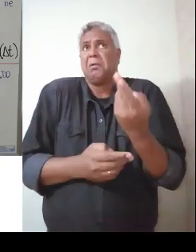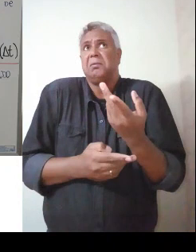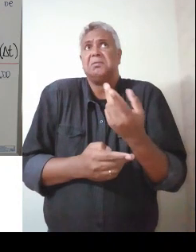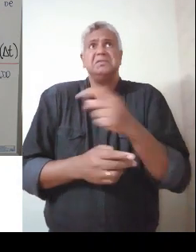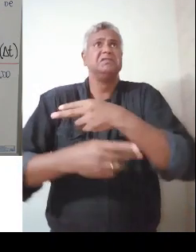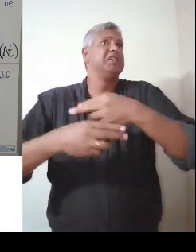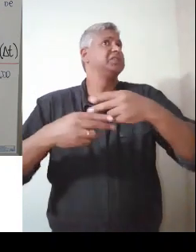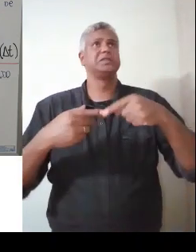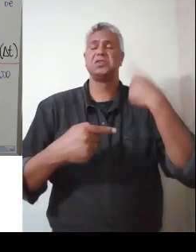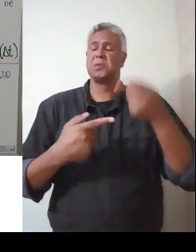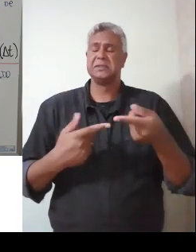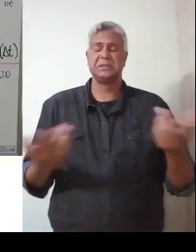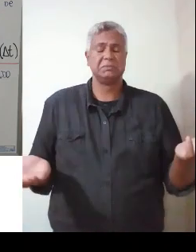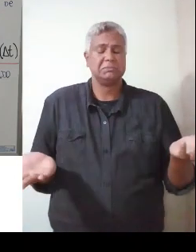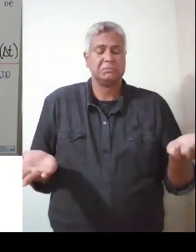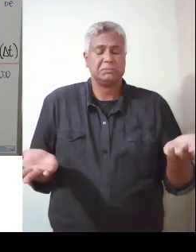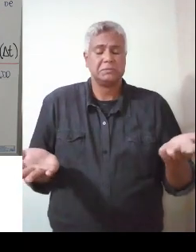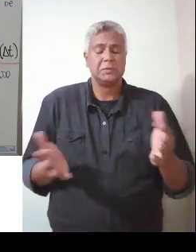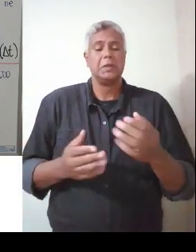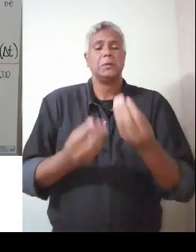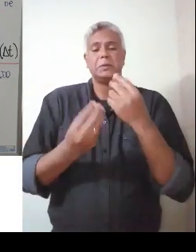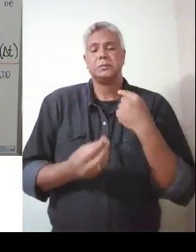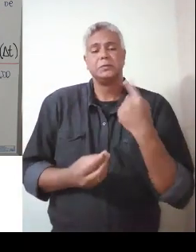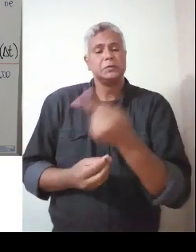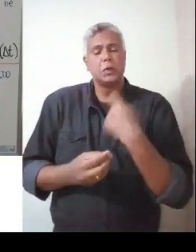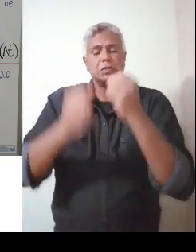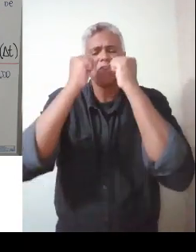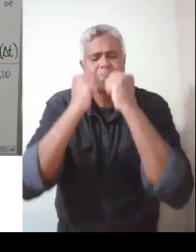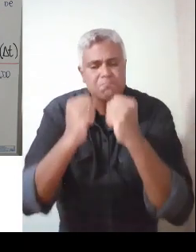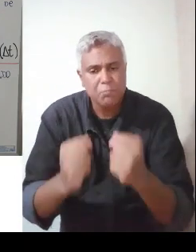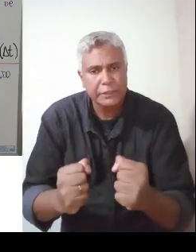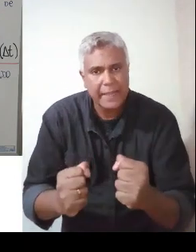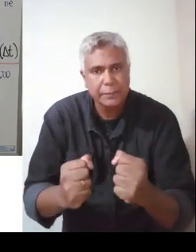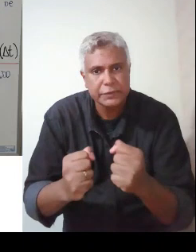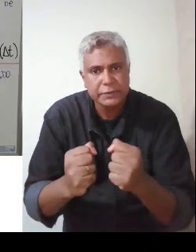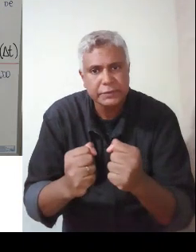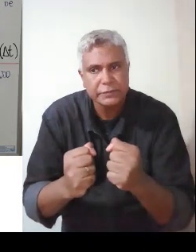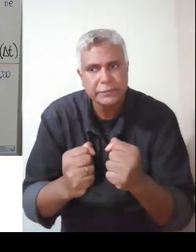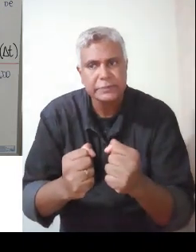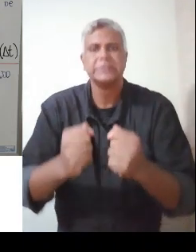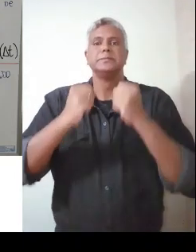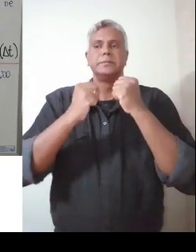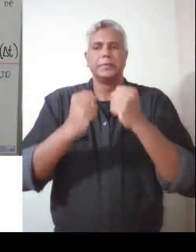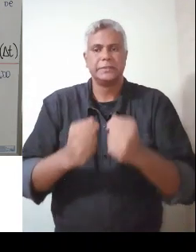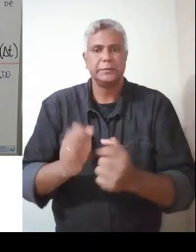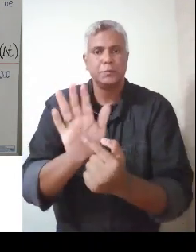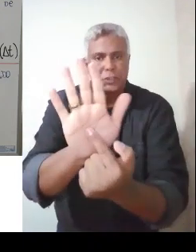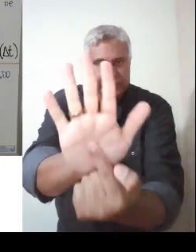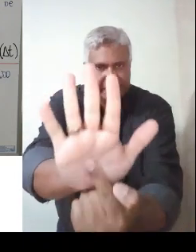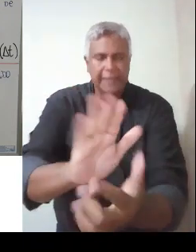coisas. Assim, a gente pode dizer que o referencial é como um ponto de vista, é a